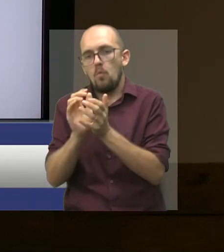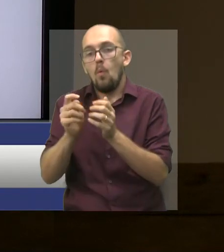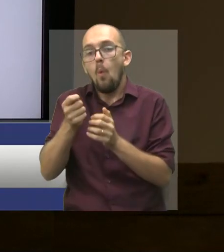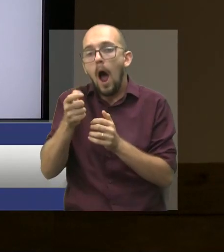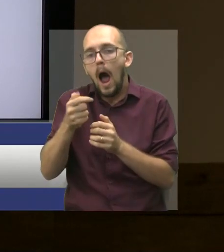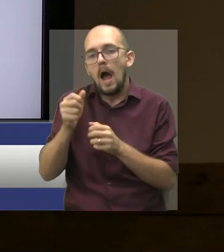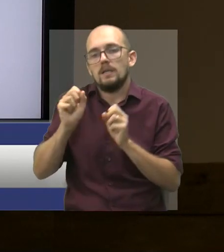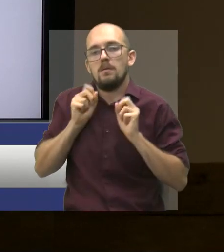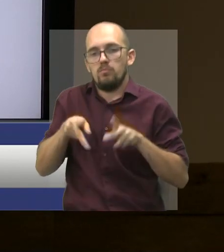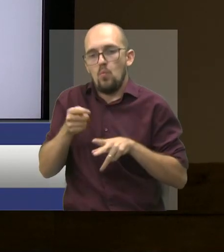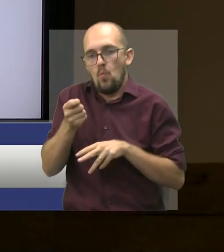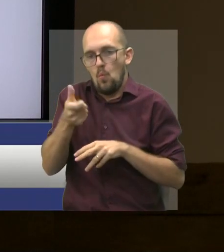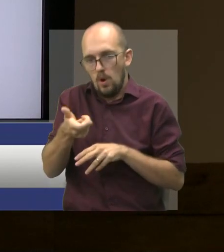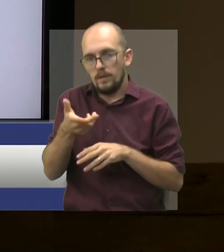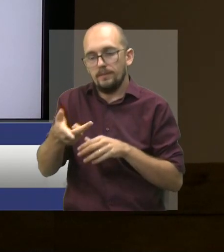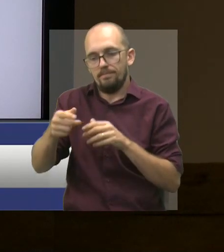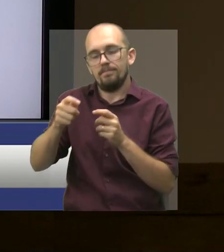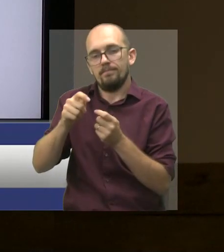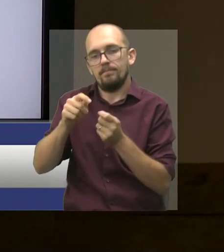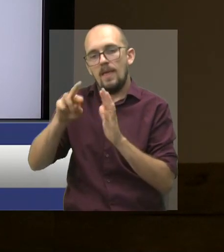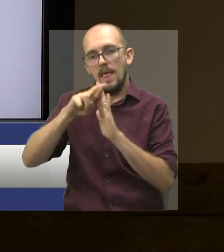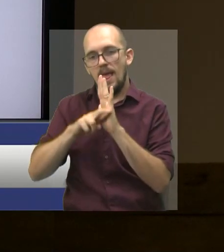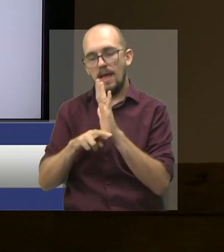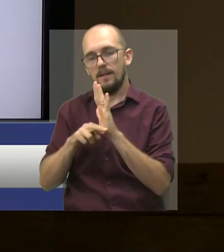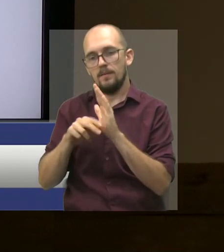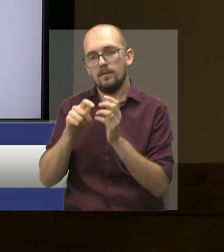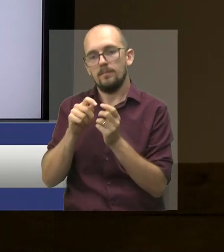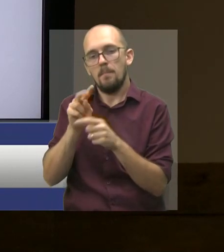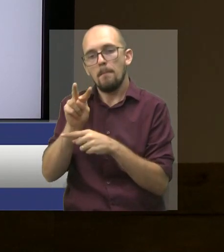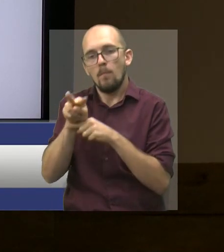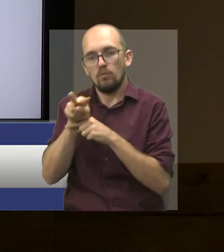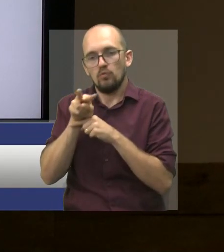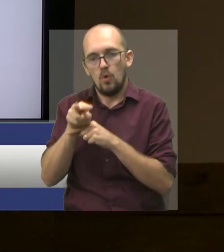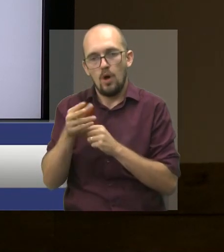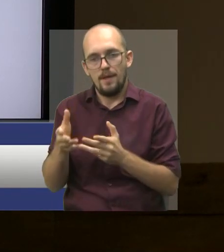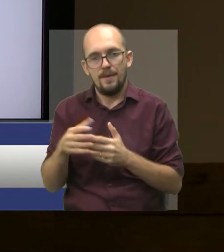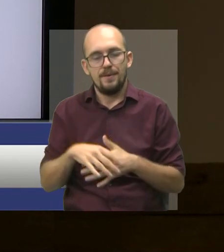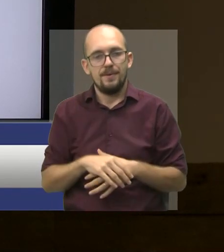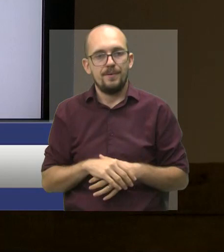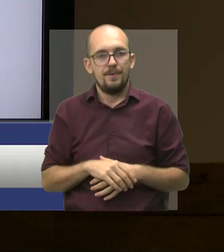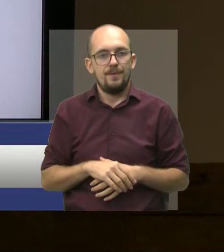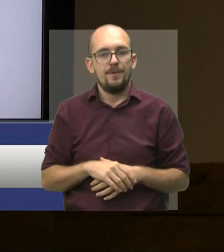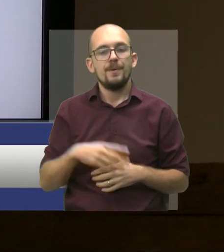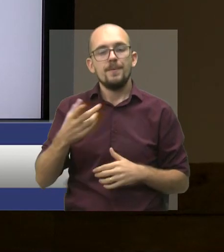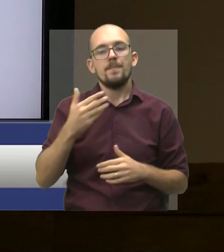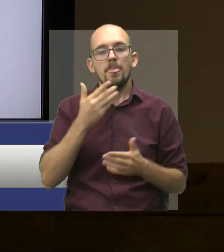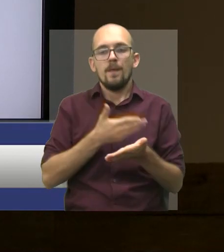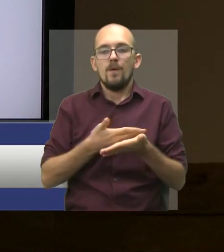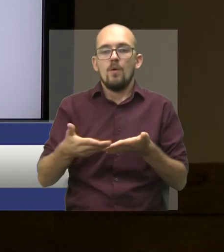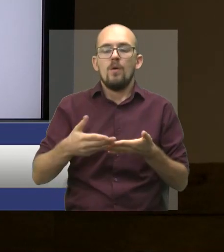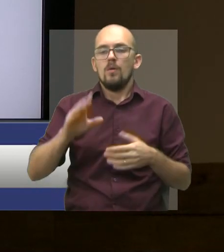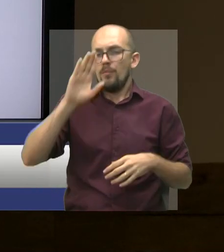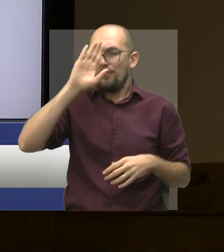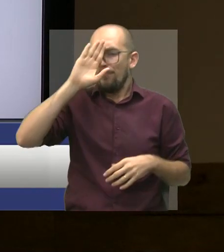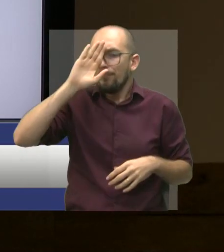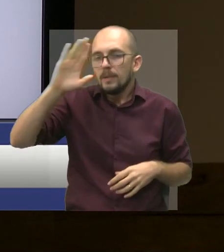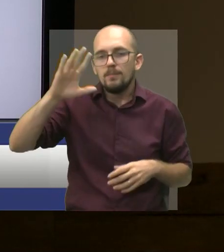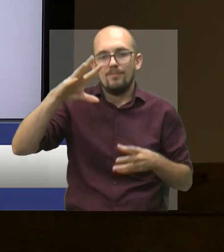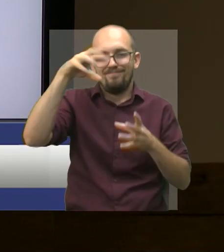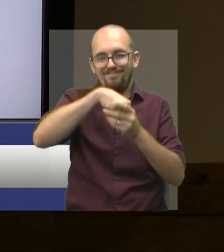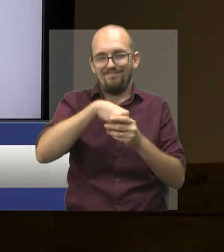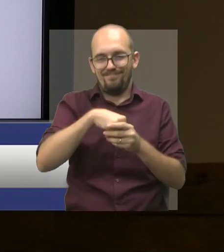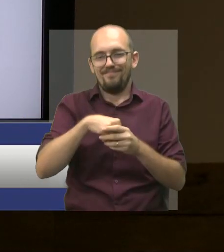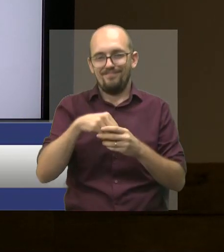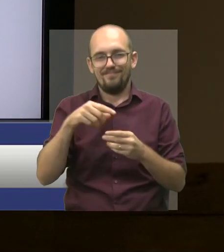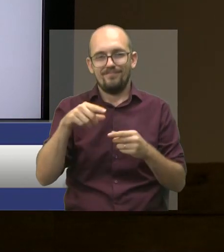Então, nós vamos começar com o principal benefício previsto nesta